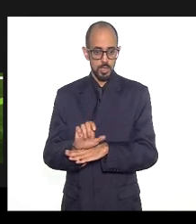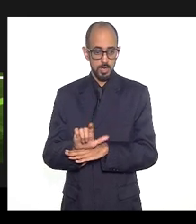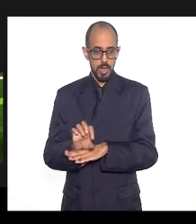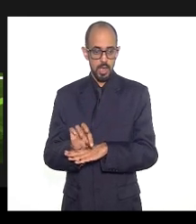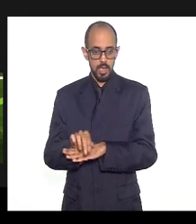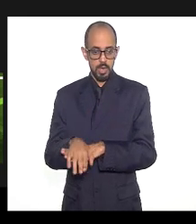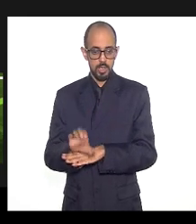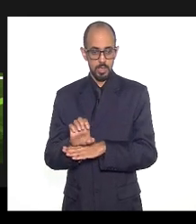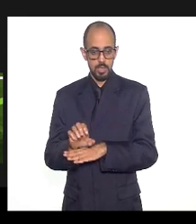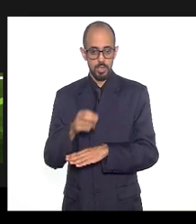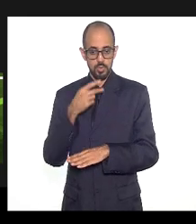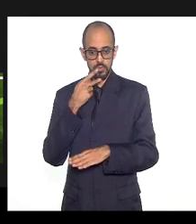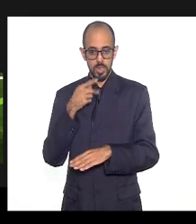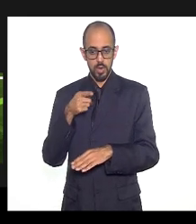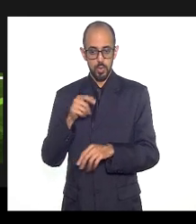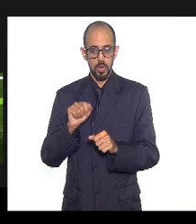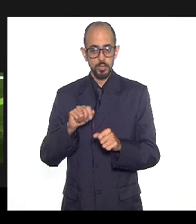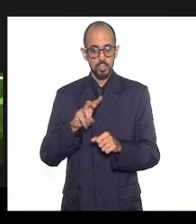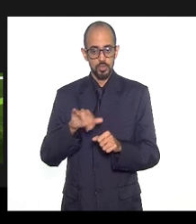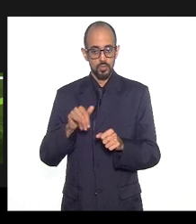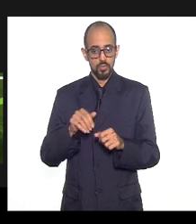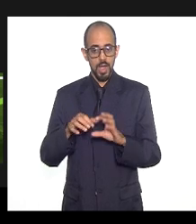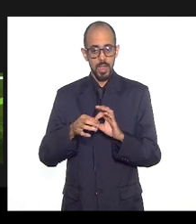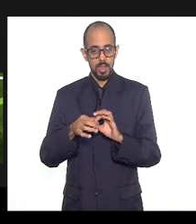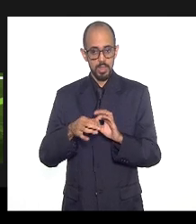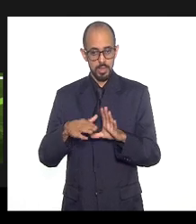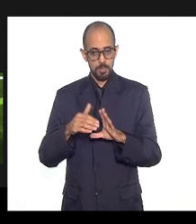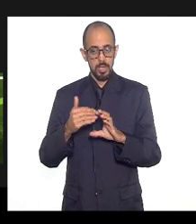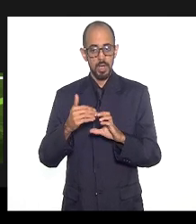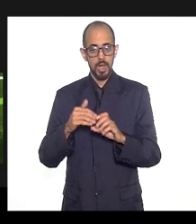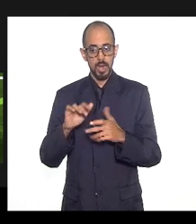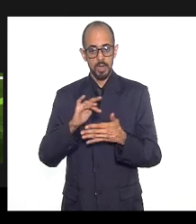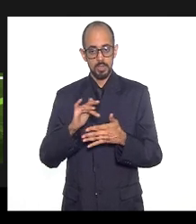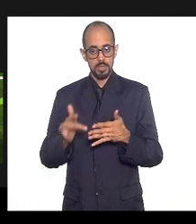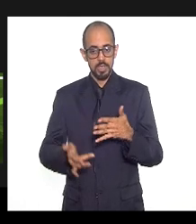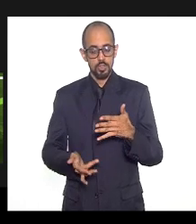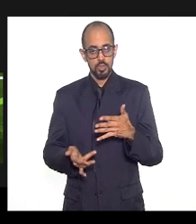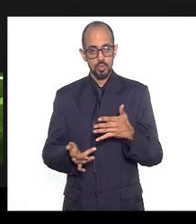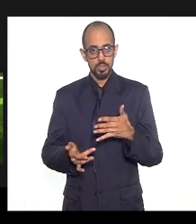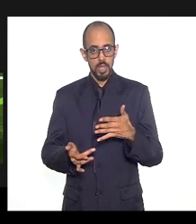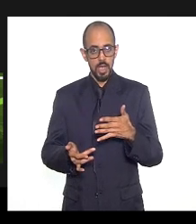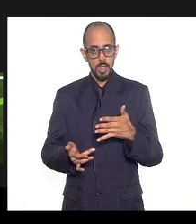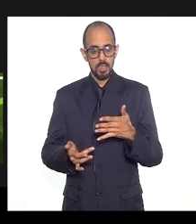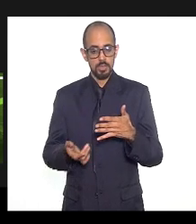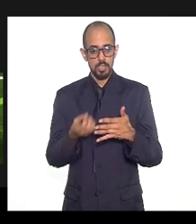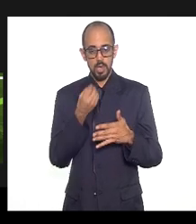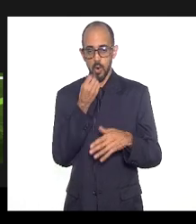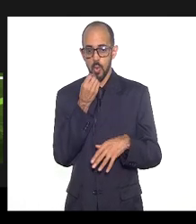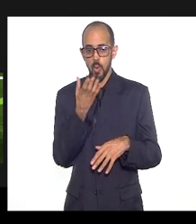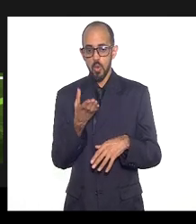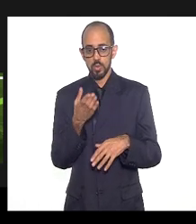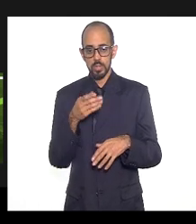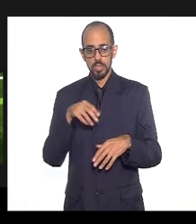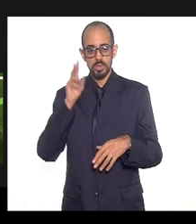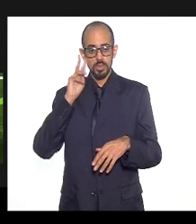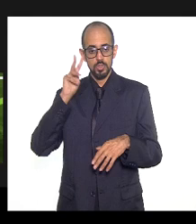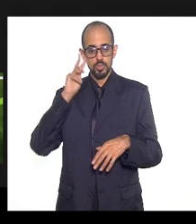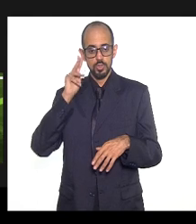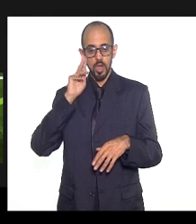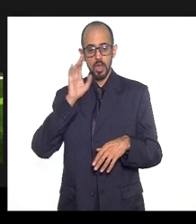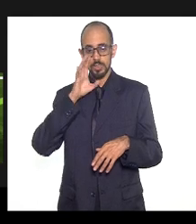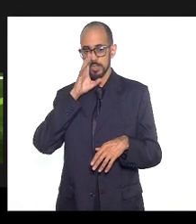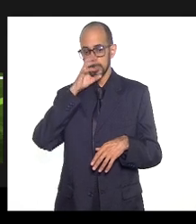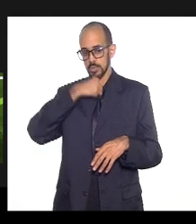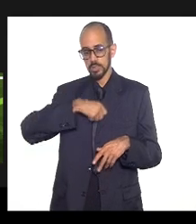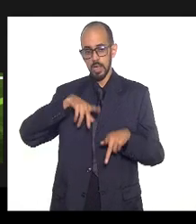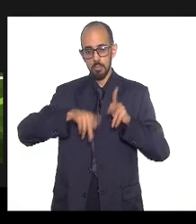nos dizer. Então, vamos disponibilizar, inclusive, esse filme nas nossas redes sociais, que conta essa história de resistência do povo